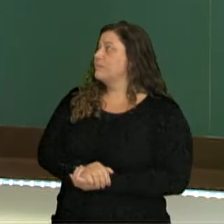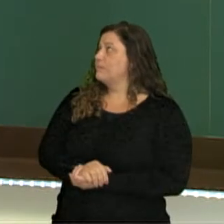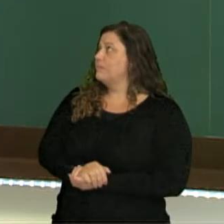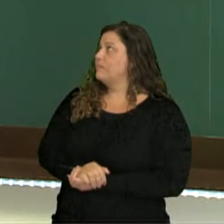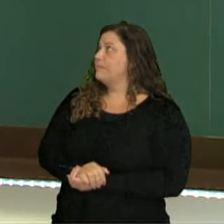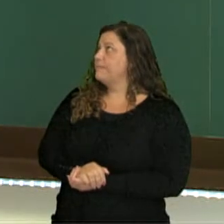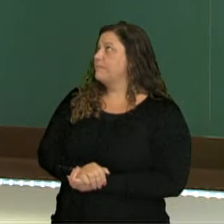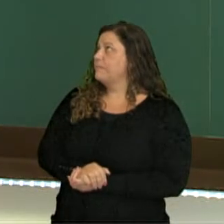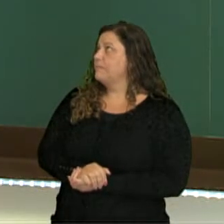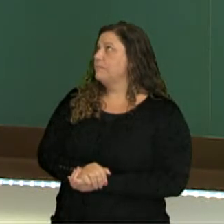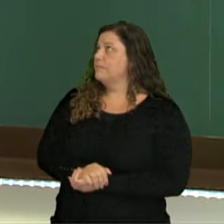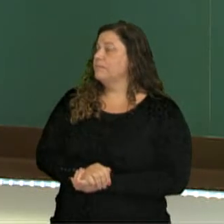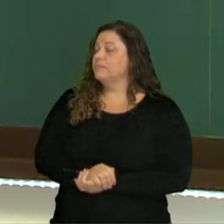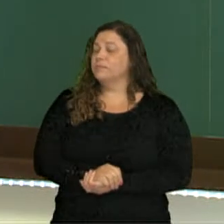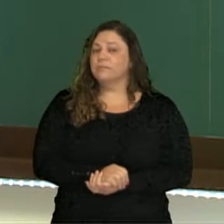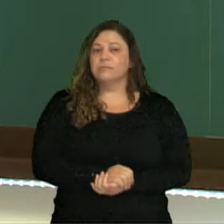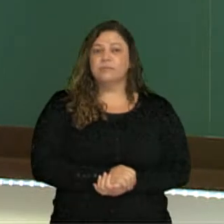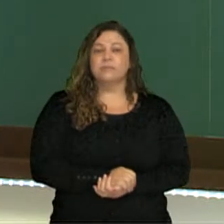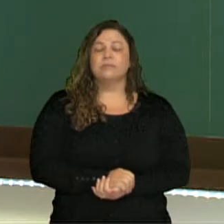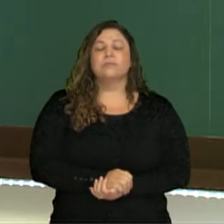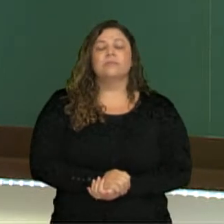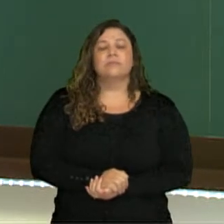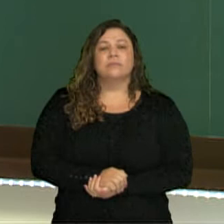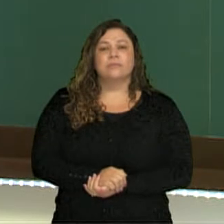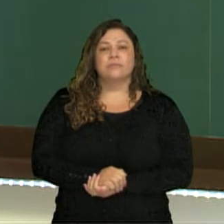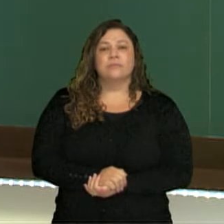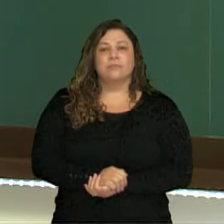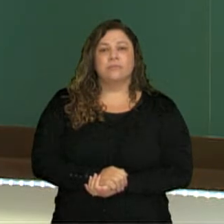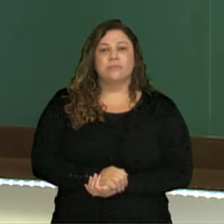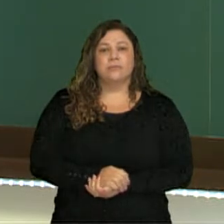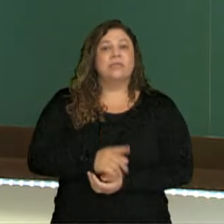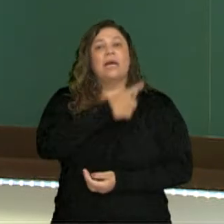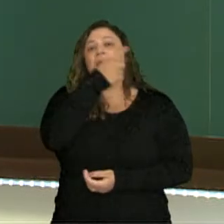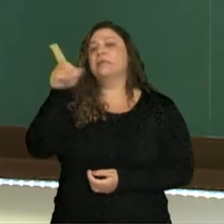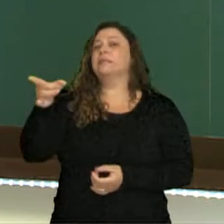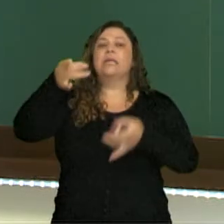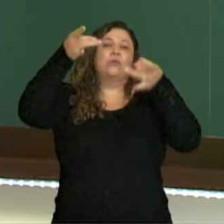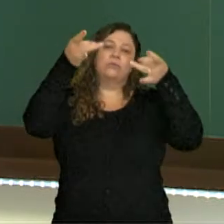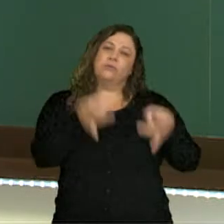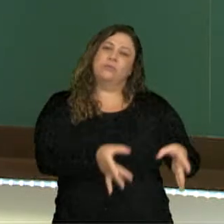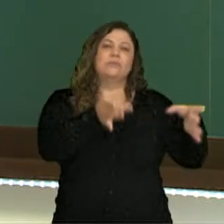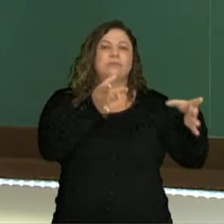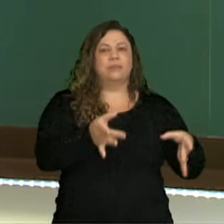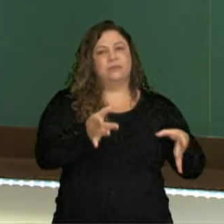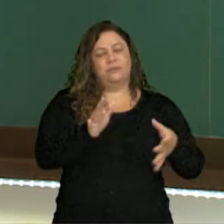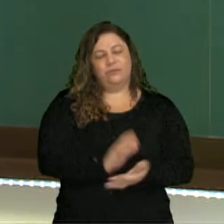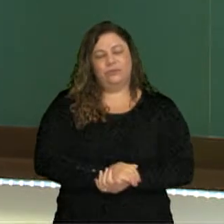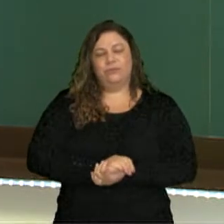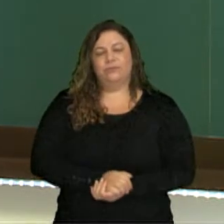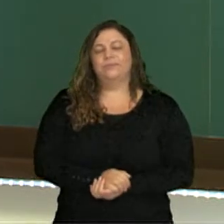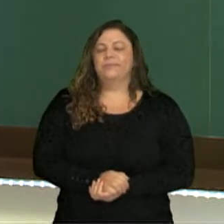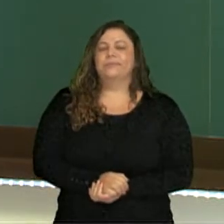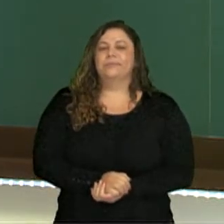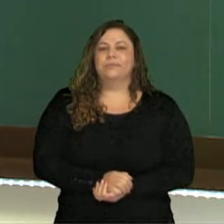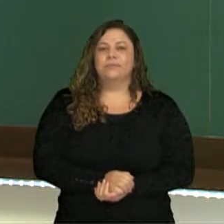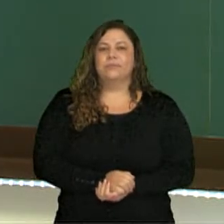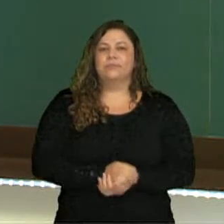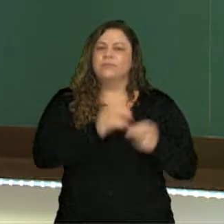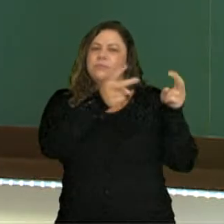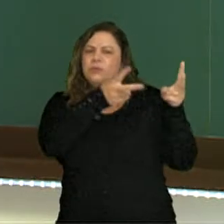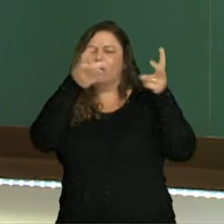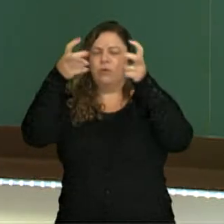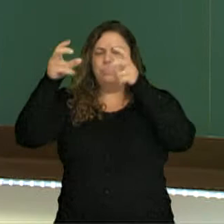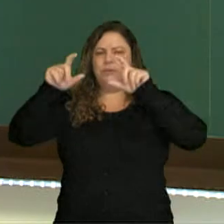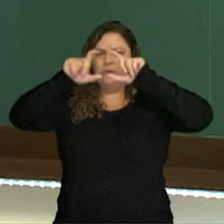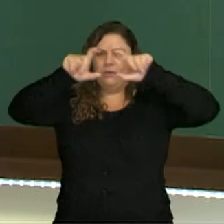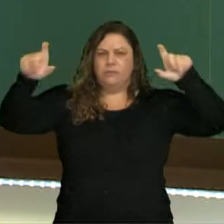es que no debemos desistir jamais, então não devemos desistir. Observa a parte destacada, no